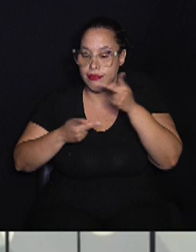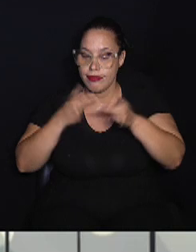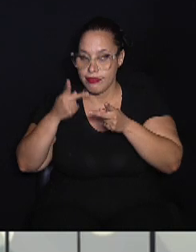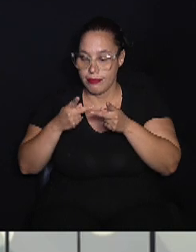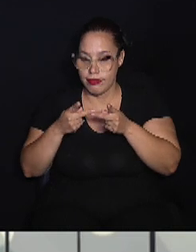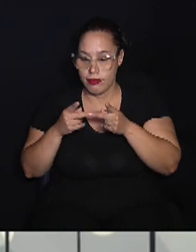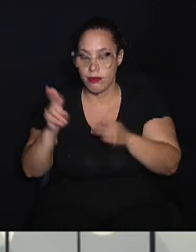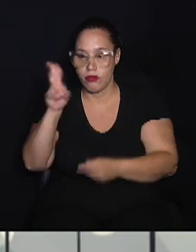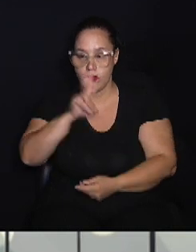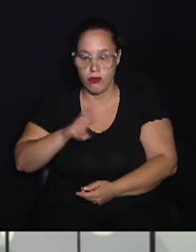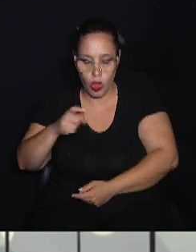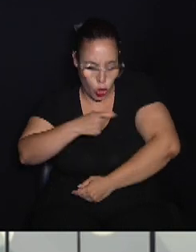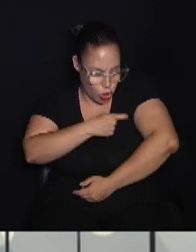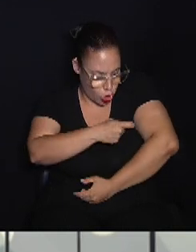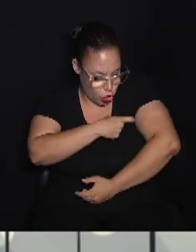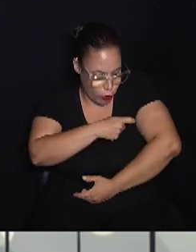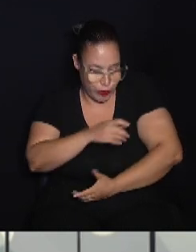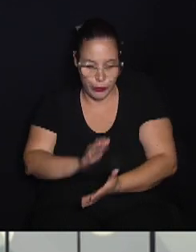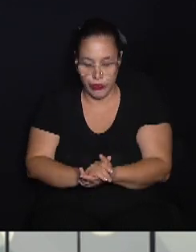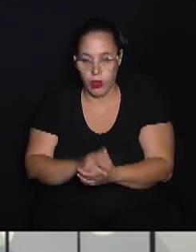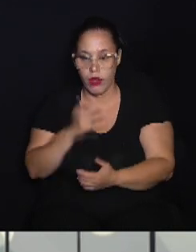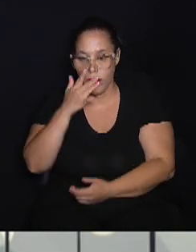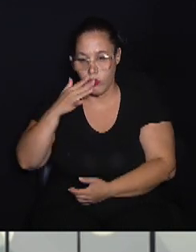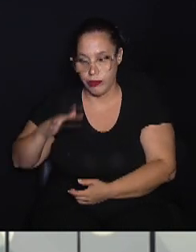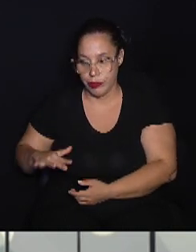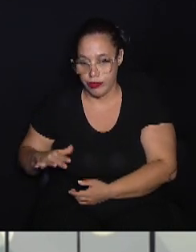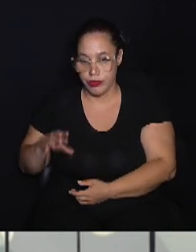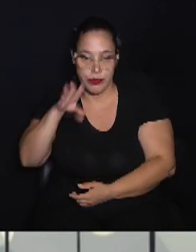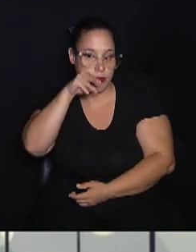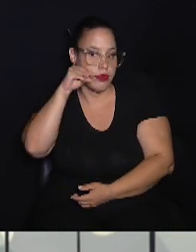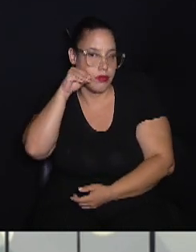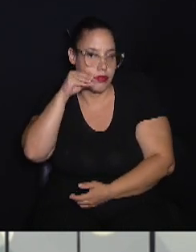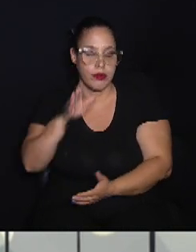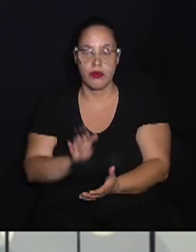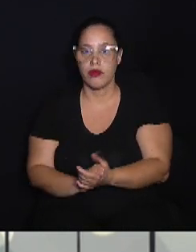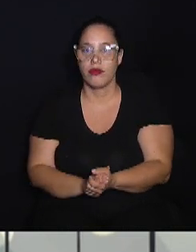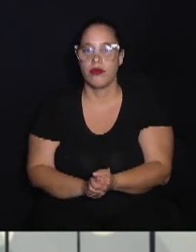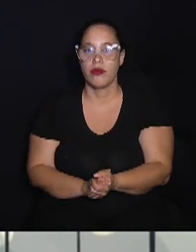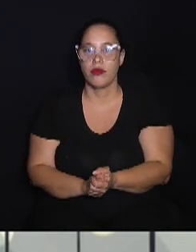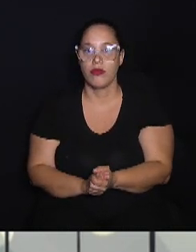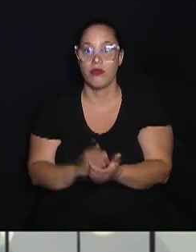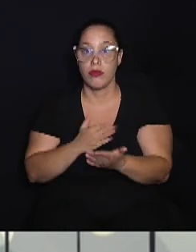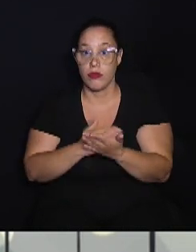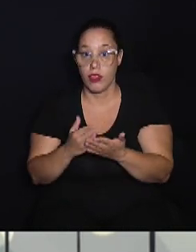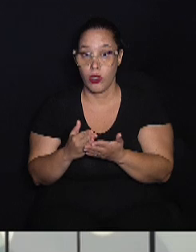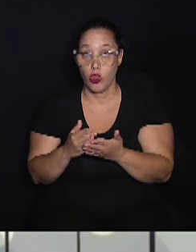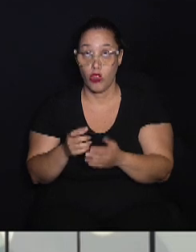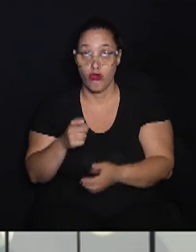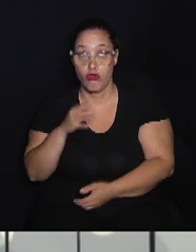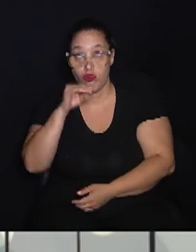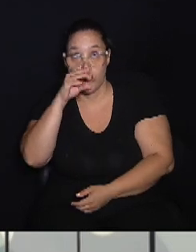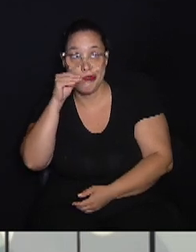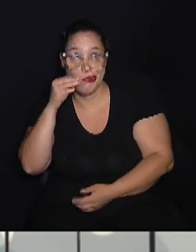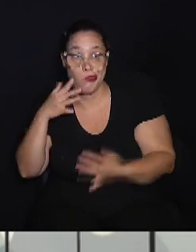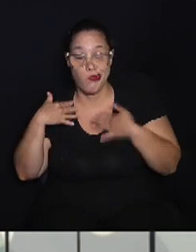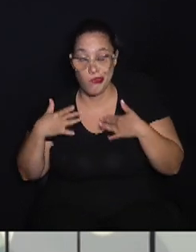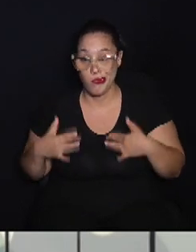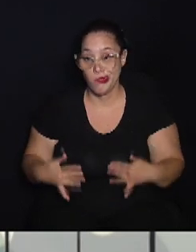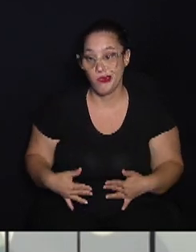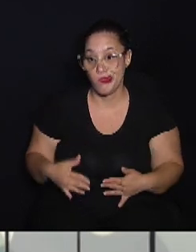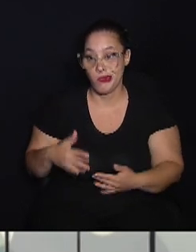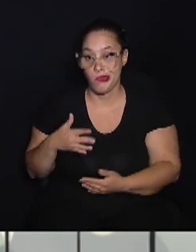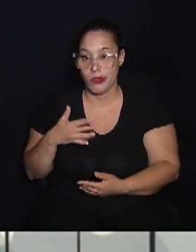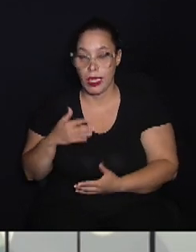sobre o uso do desodorante para crianças e adolescentes durante a puberdade o corpo da Criança e do